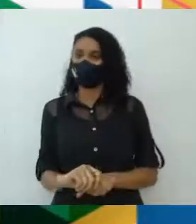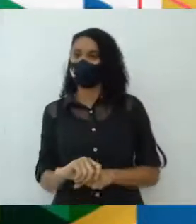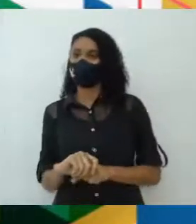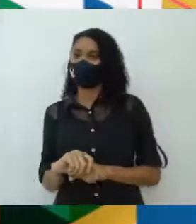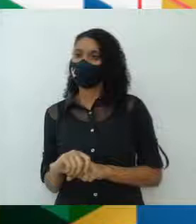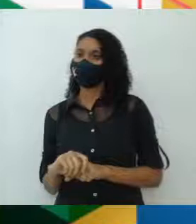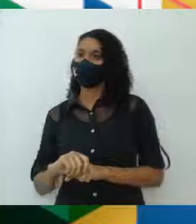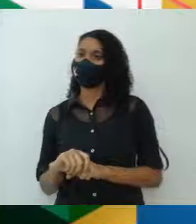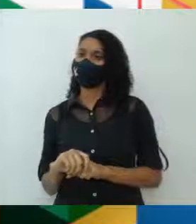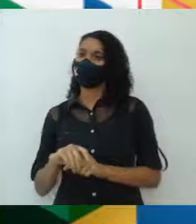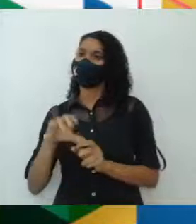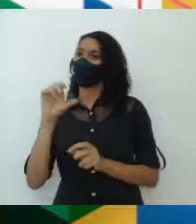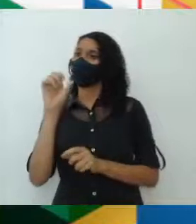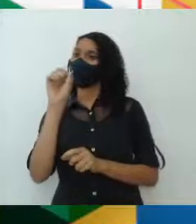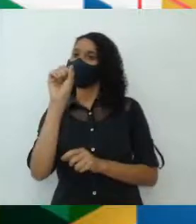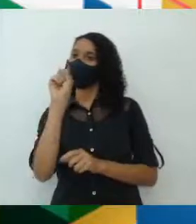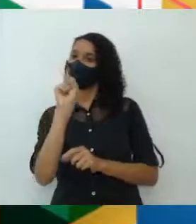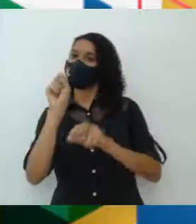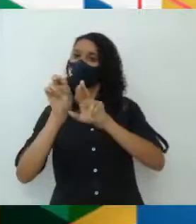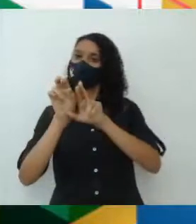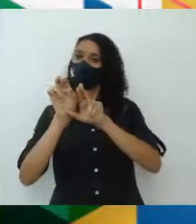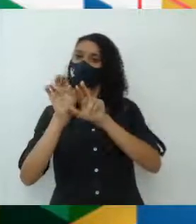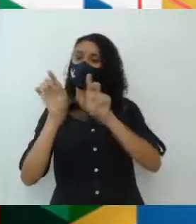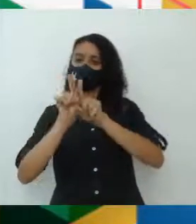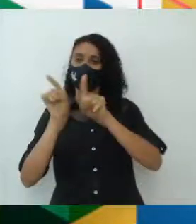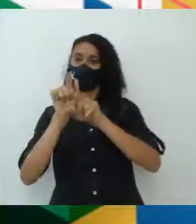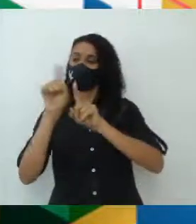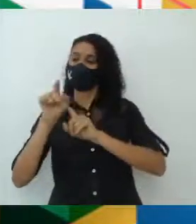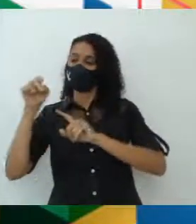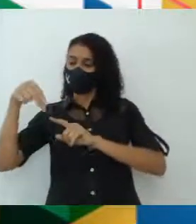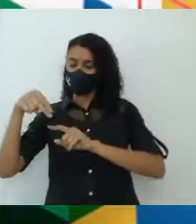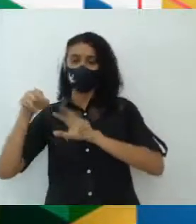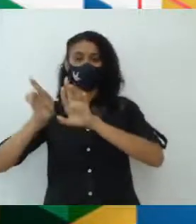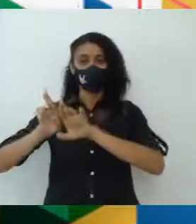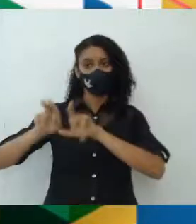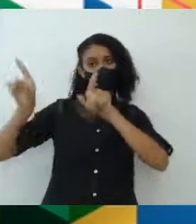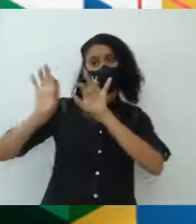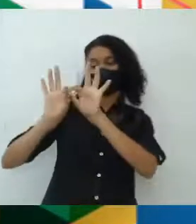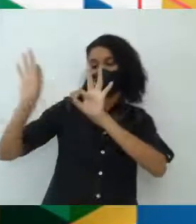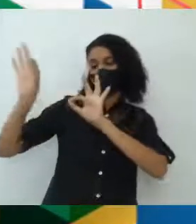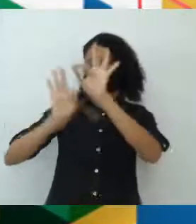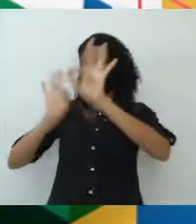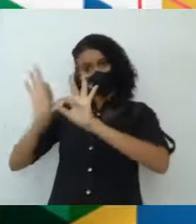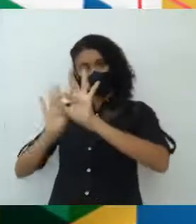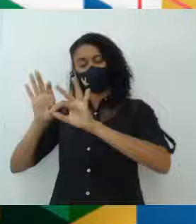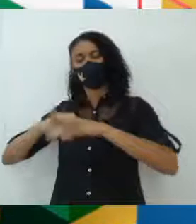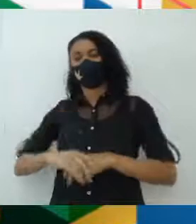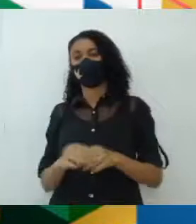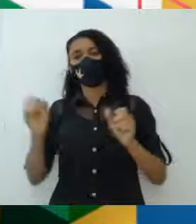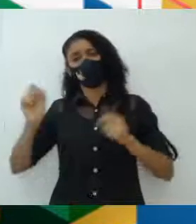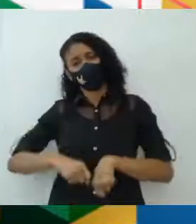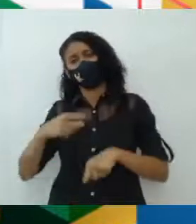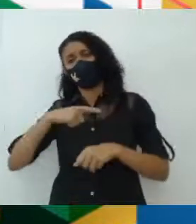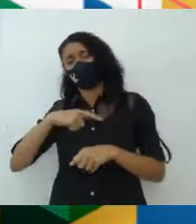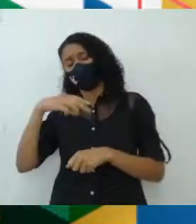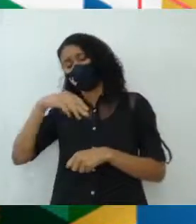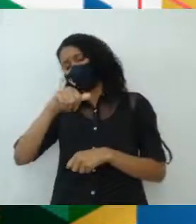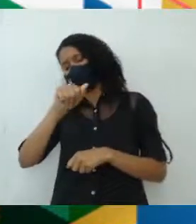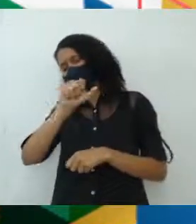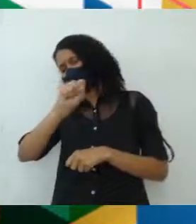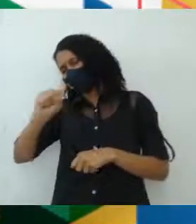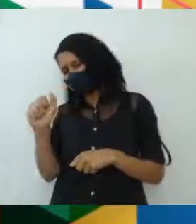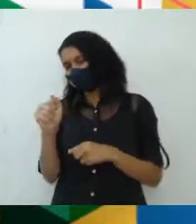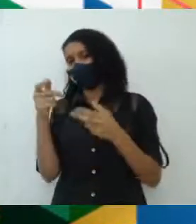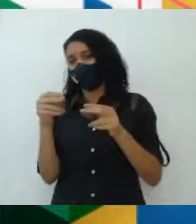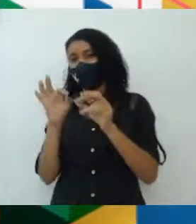os íons zinco mudem. Então, eventualmente eu posso até ter a mesma massa, mas como as distâncias entre